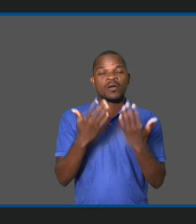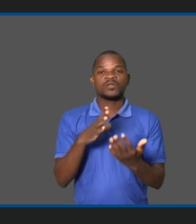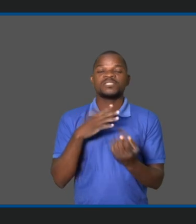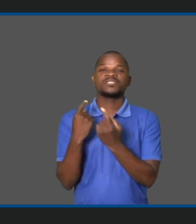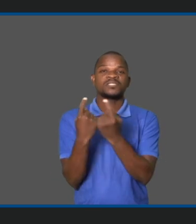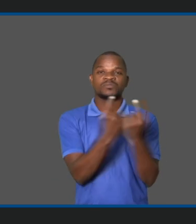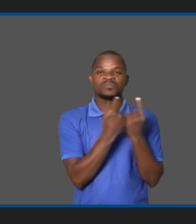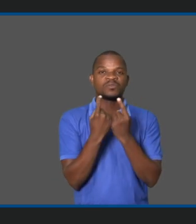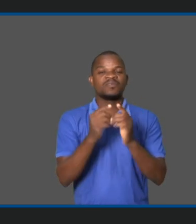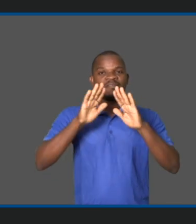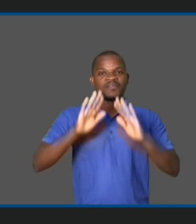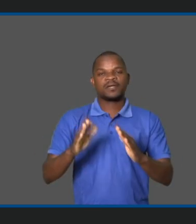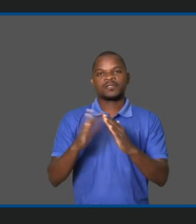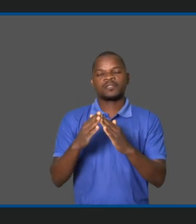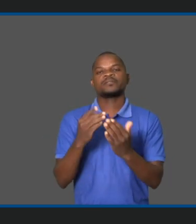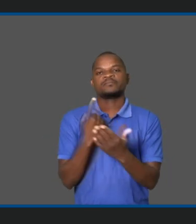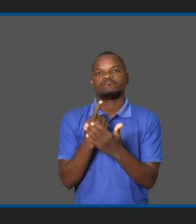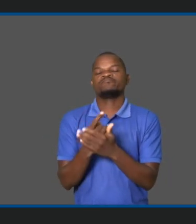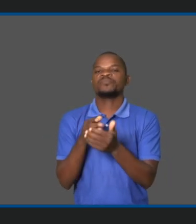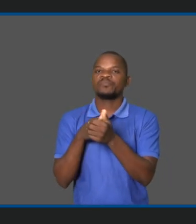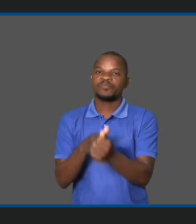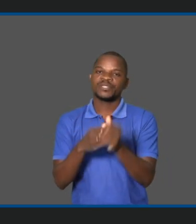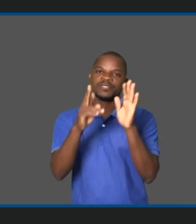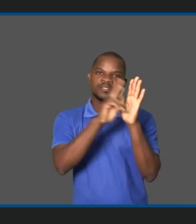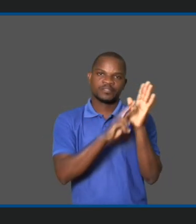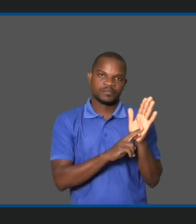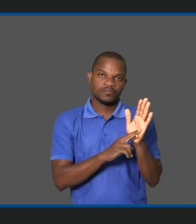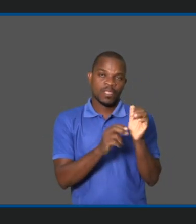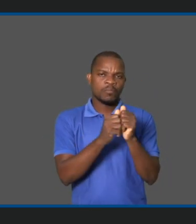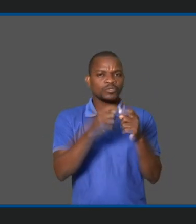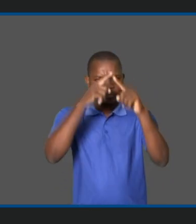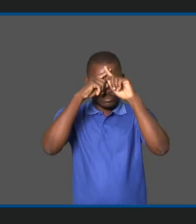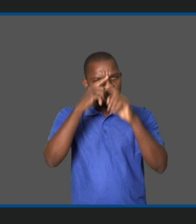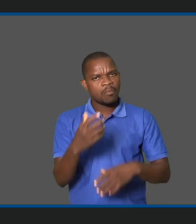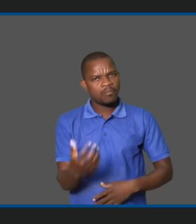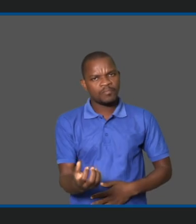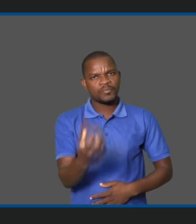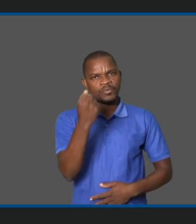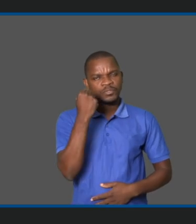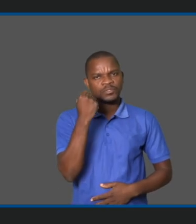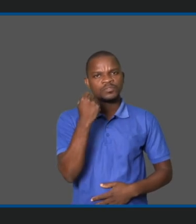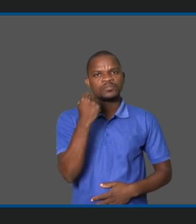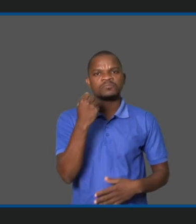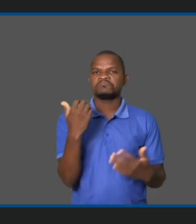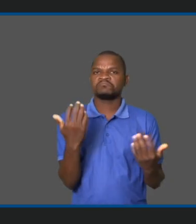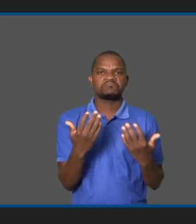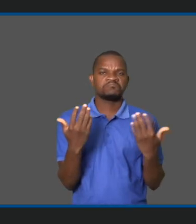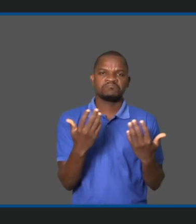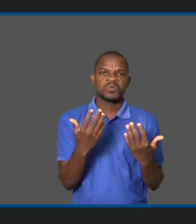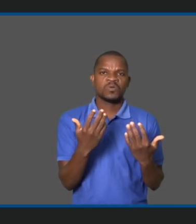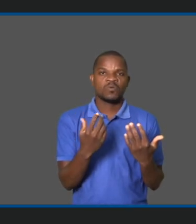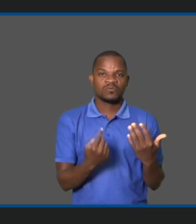pode e podia, muito bem, neste caso, fazer cumprir as medidas